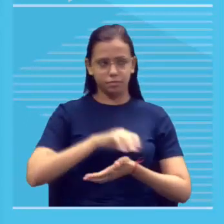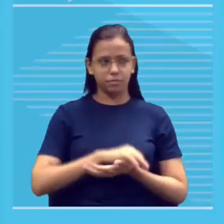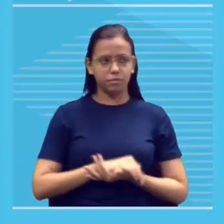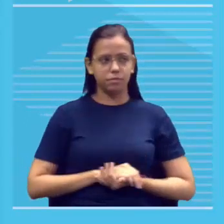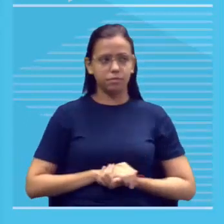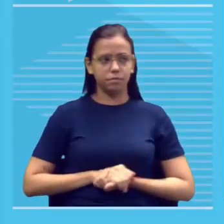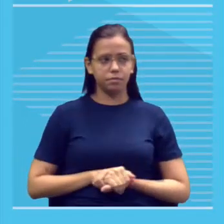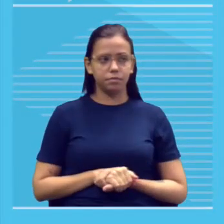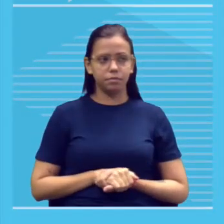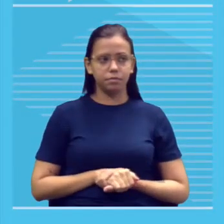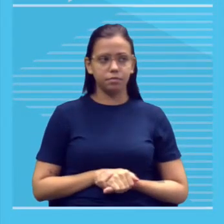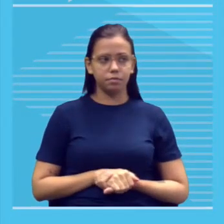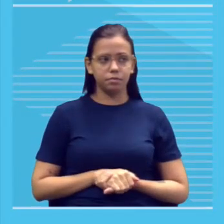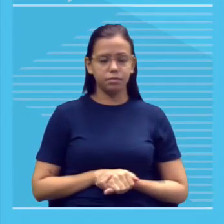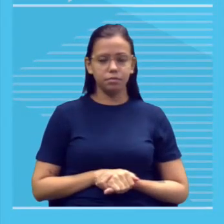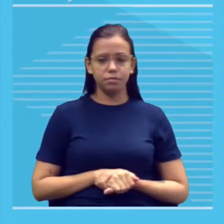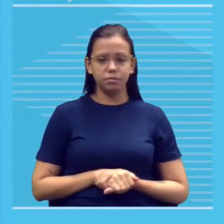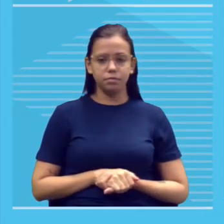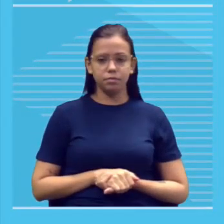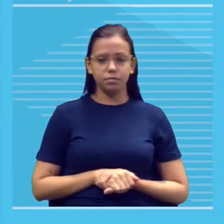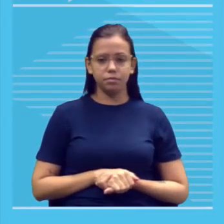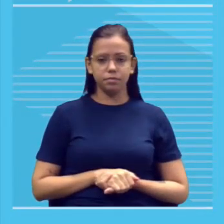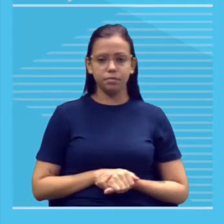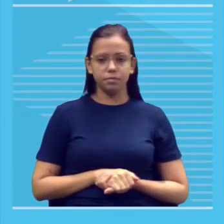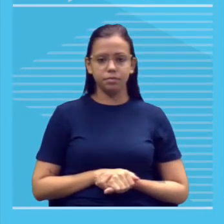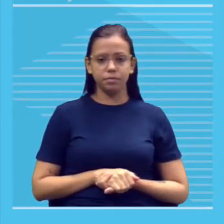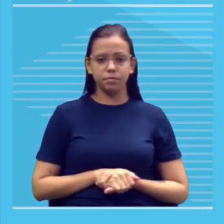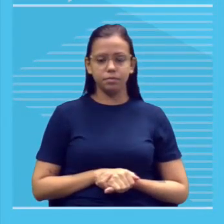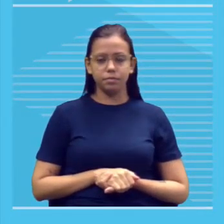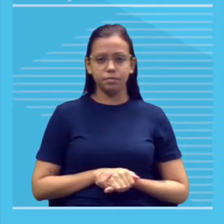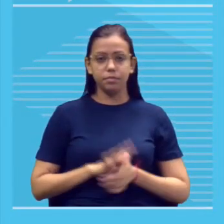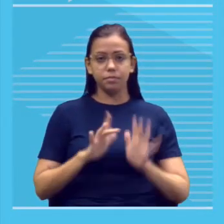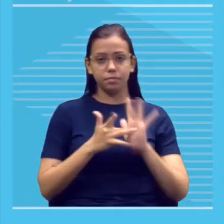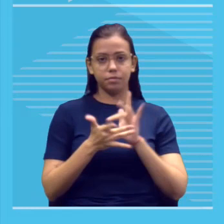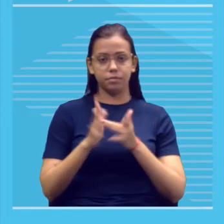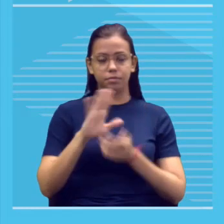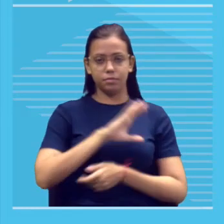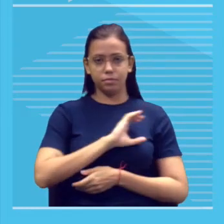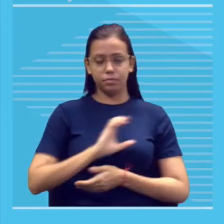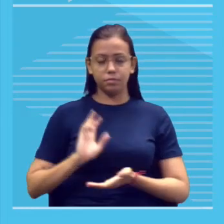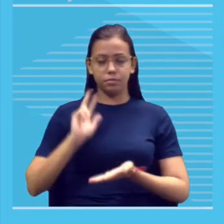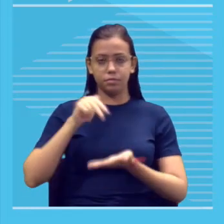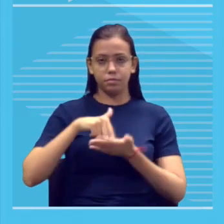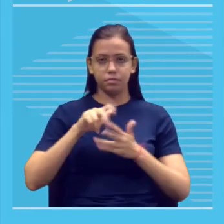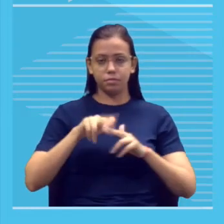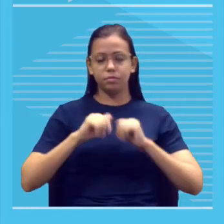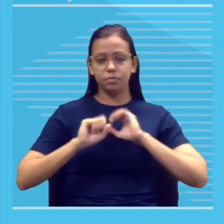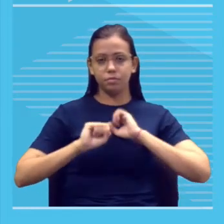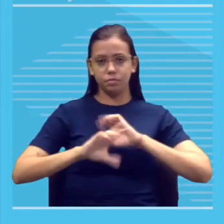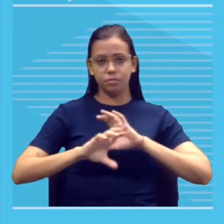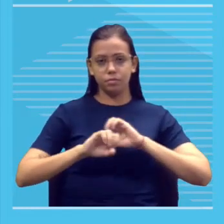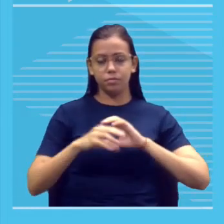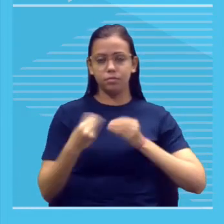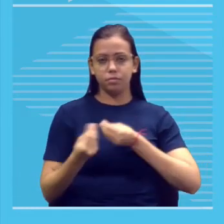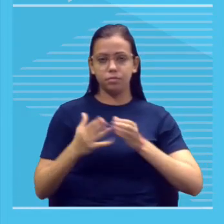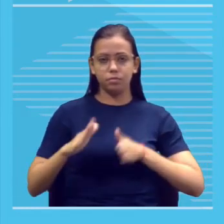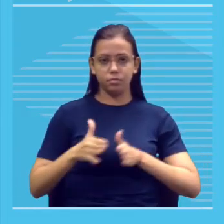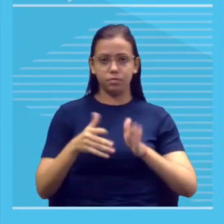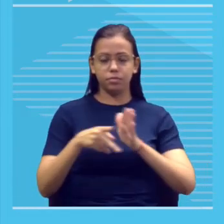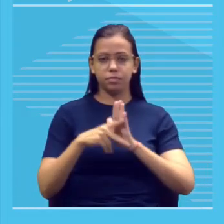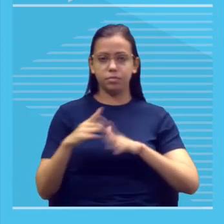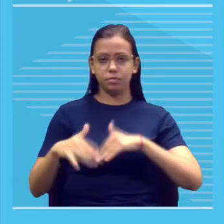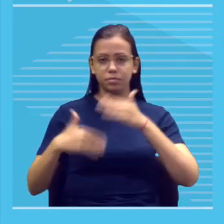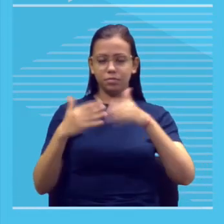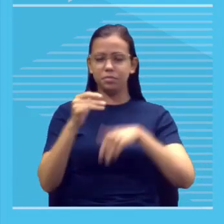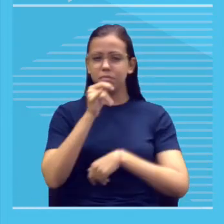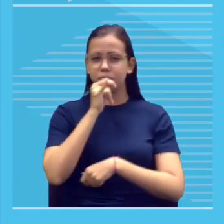terreno Jesus Cristo Ele veio para nos ensinar o caminho da evolução se você quer